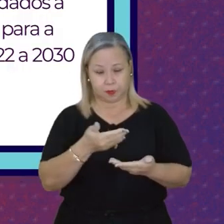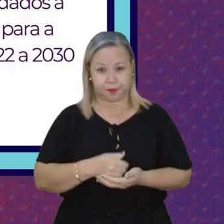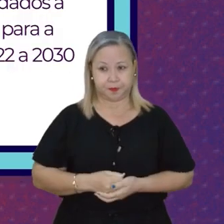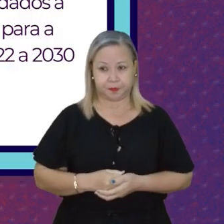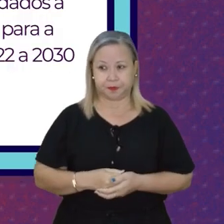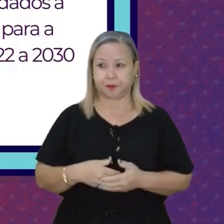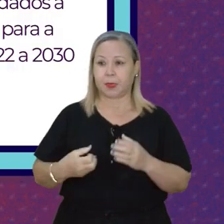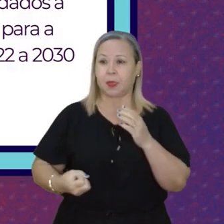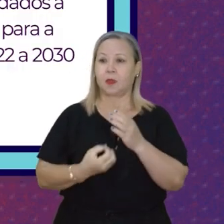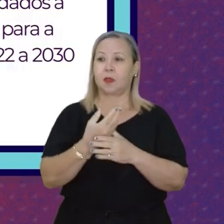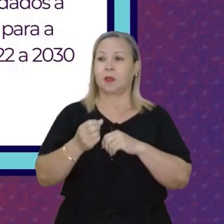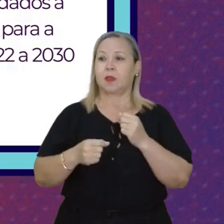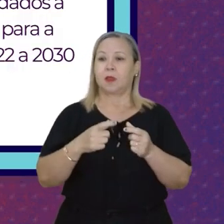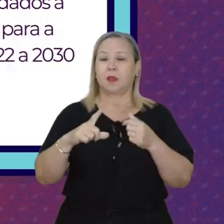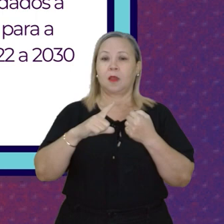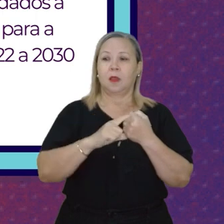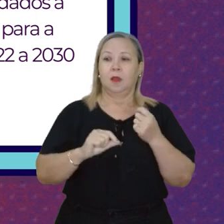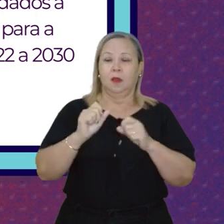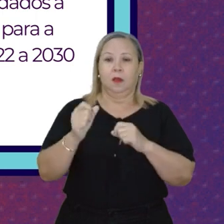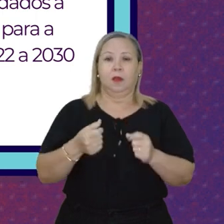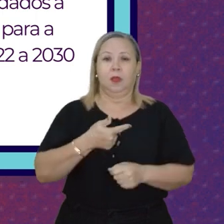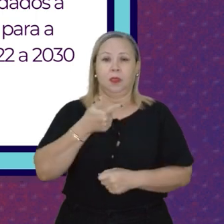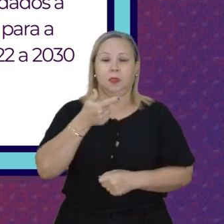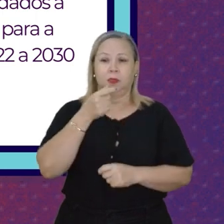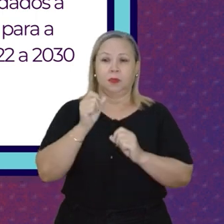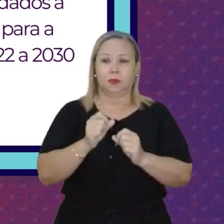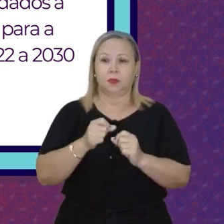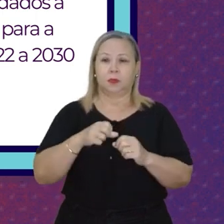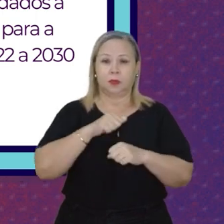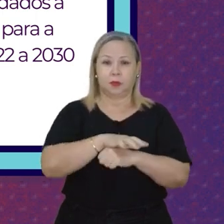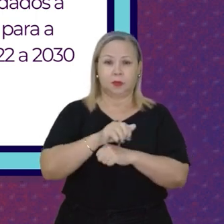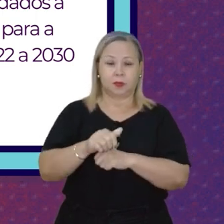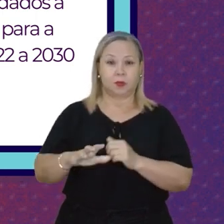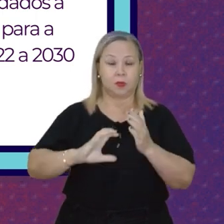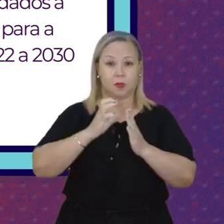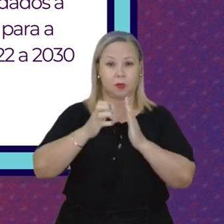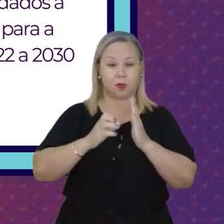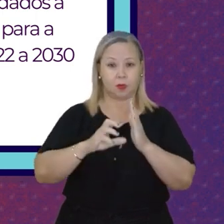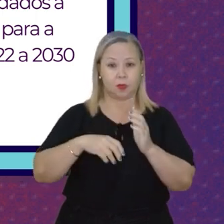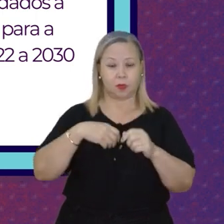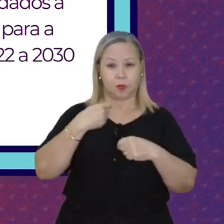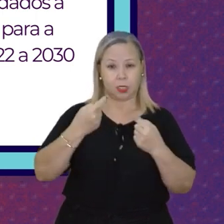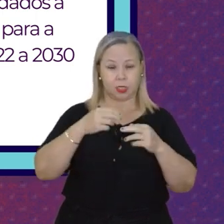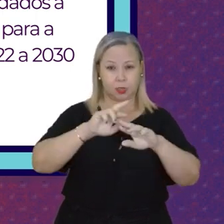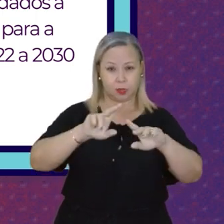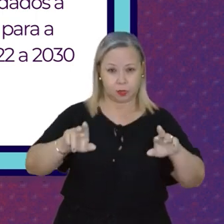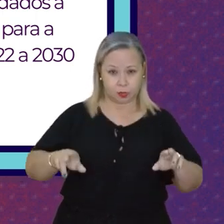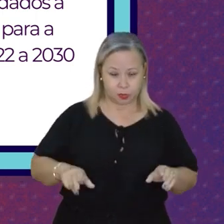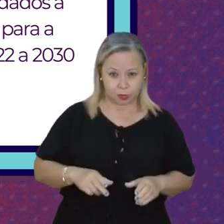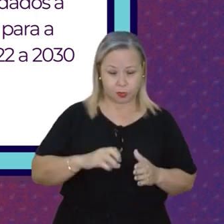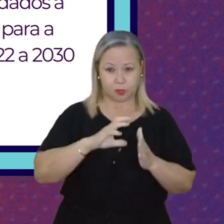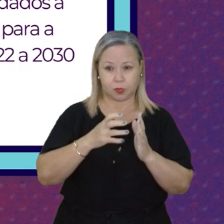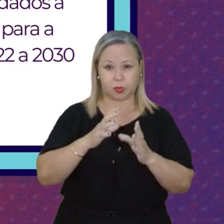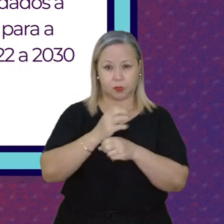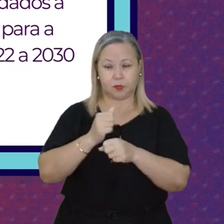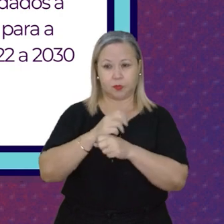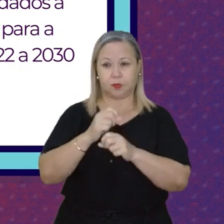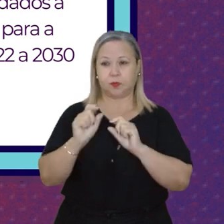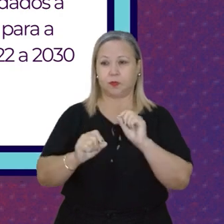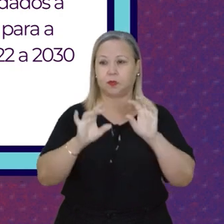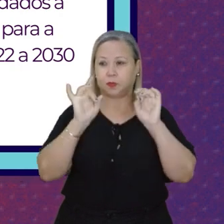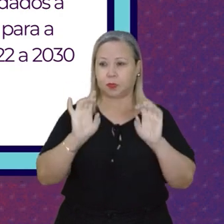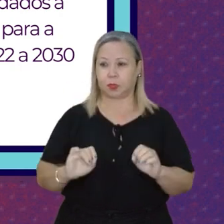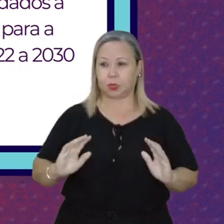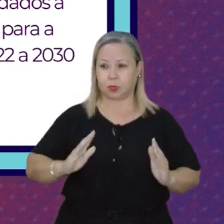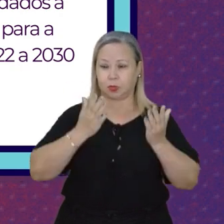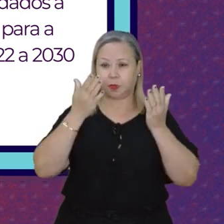em seu artigo 2º que, para fins de distribuição entre os partidos políticos dos recursos do fundo partidário e do Fundo Especial de Financiamento de Campanha,